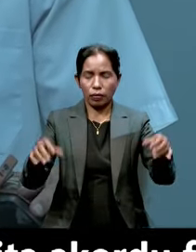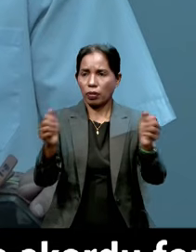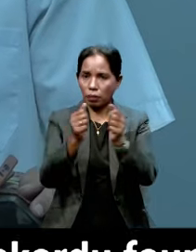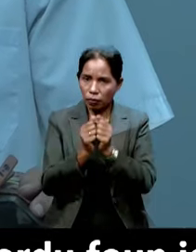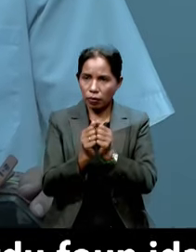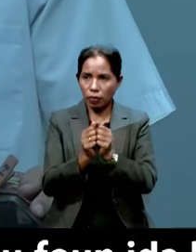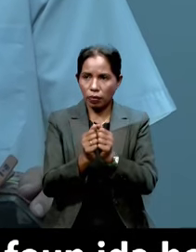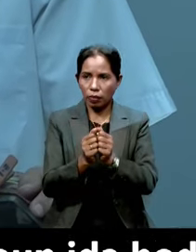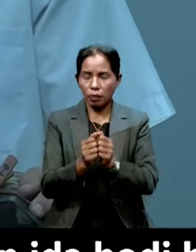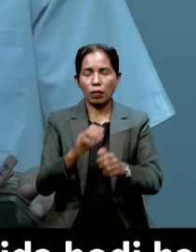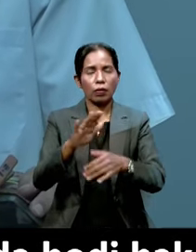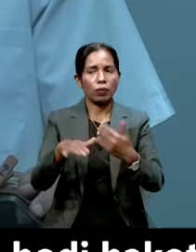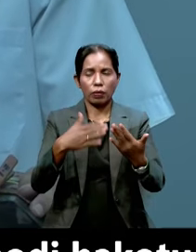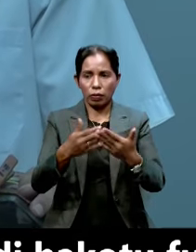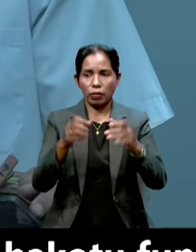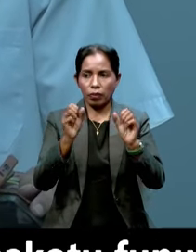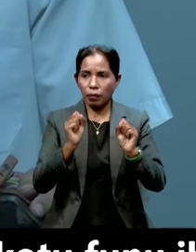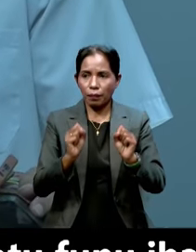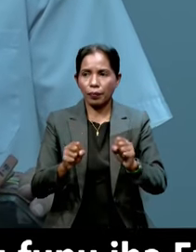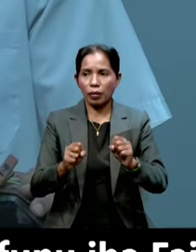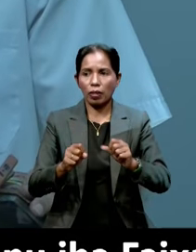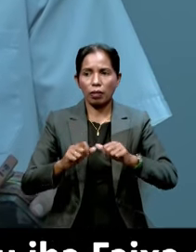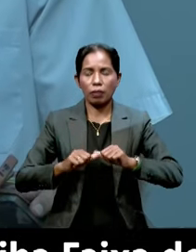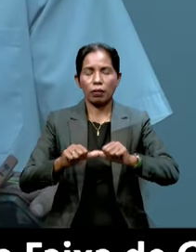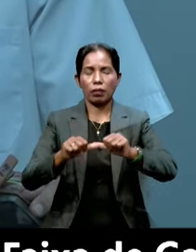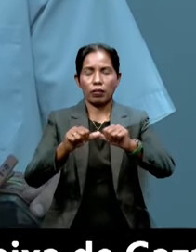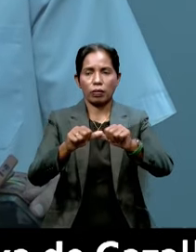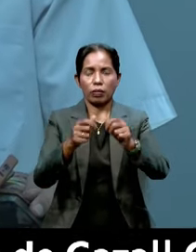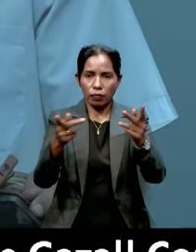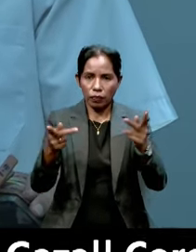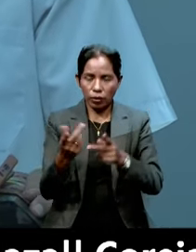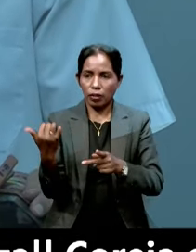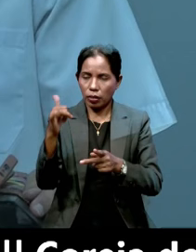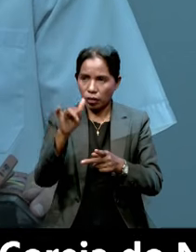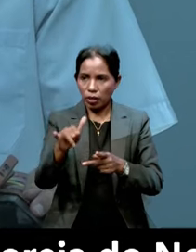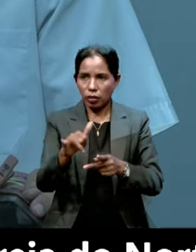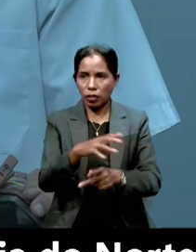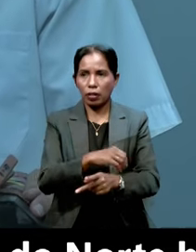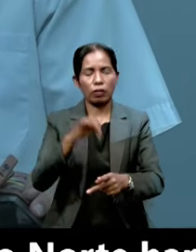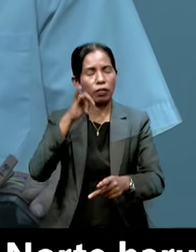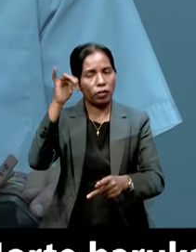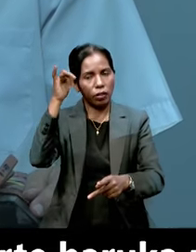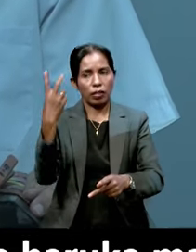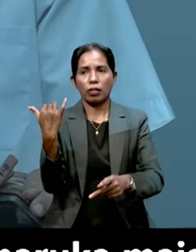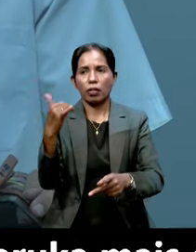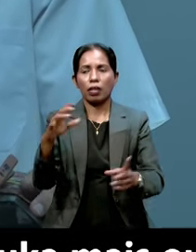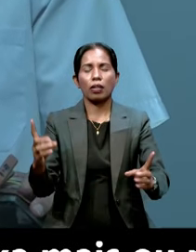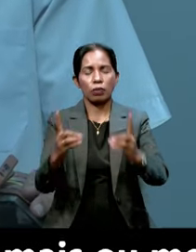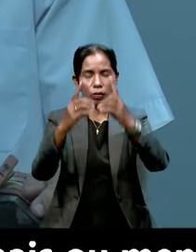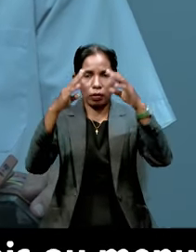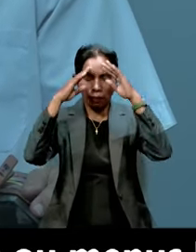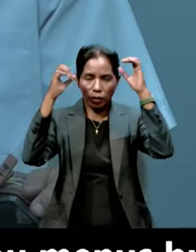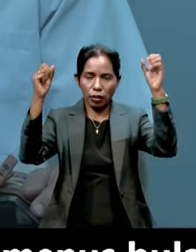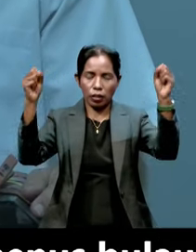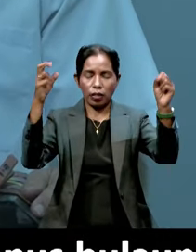para que tudo seja nas melhores condições possíveis. Ontem fomos recebidos, o senhor presidente da